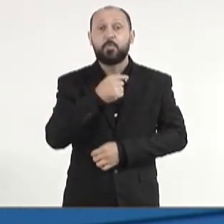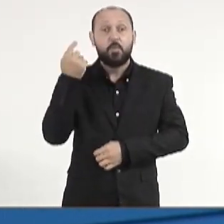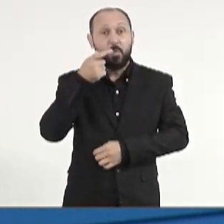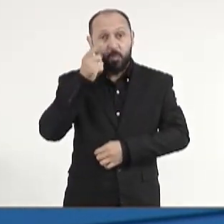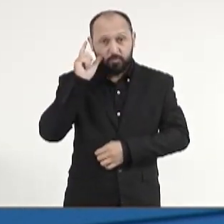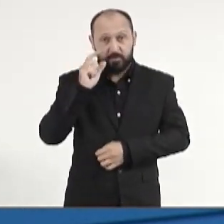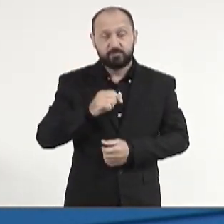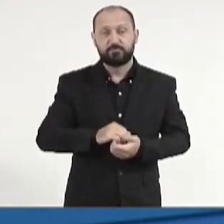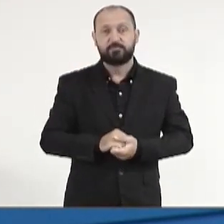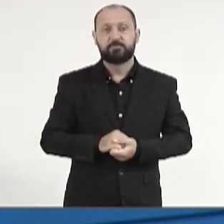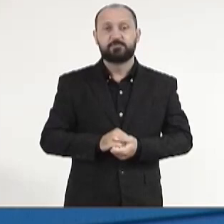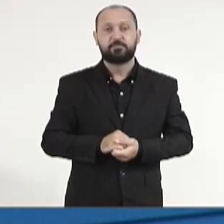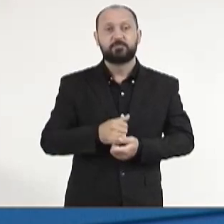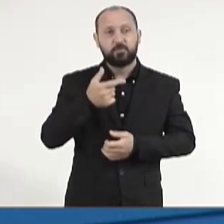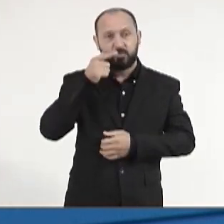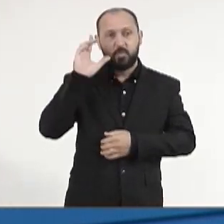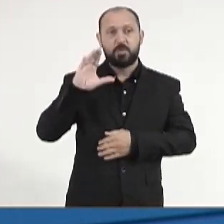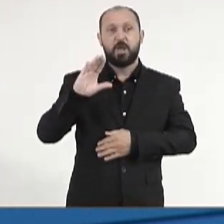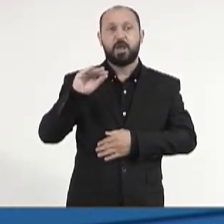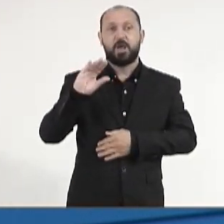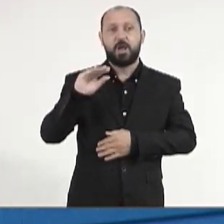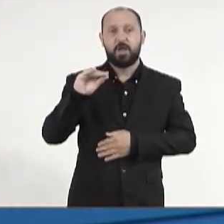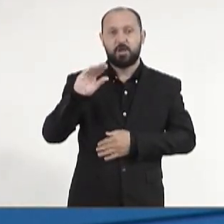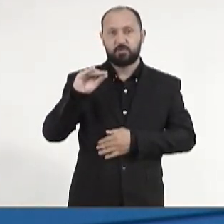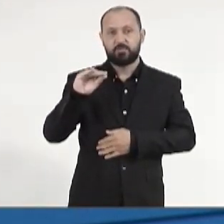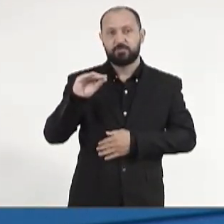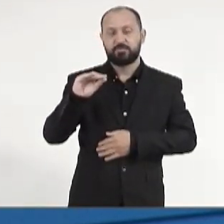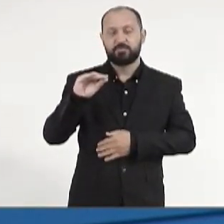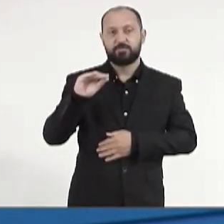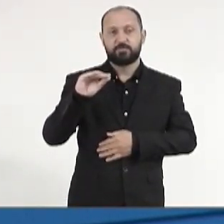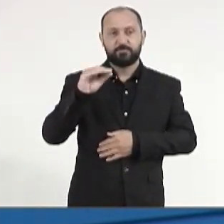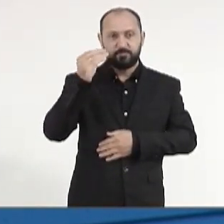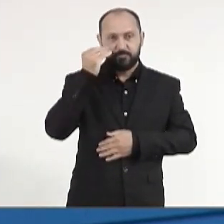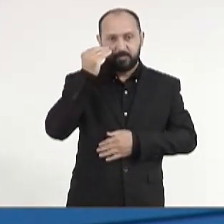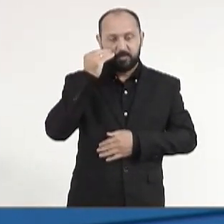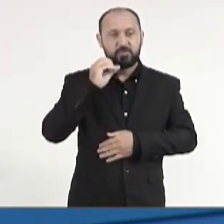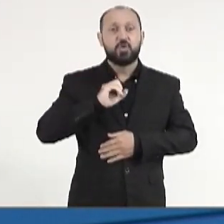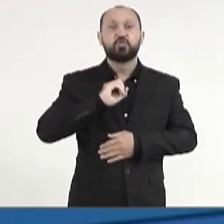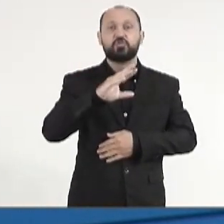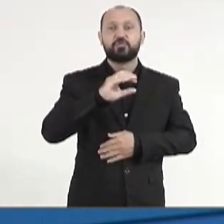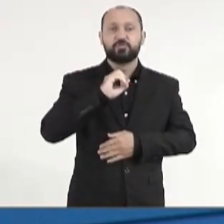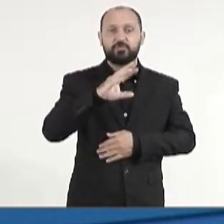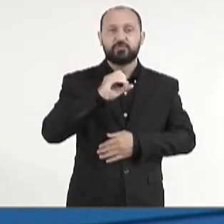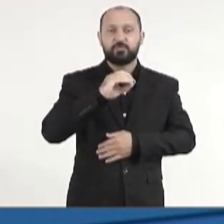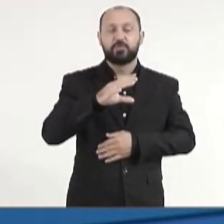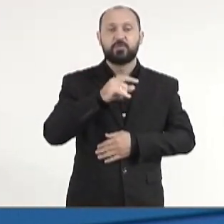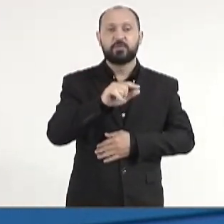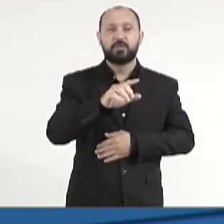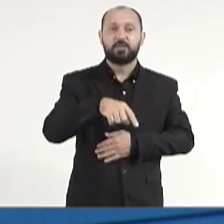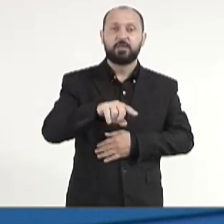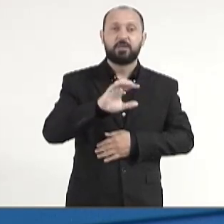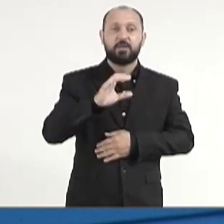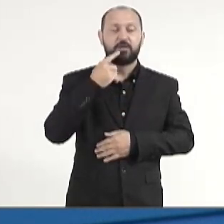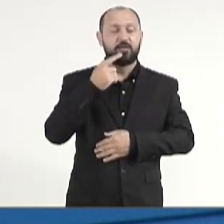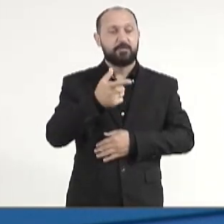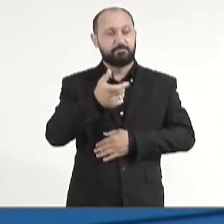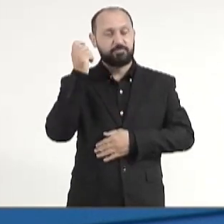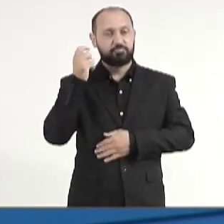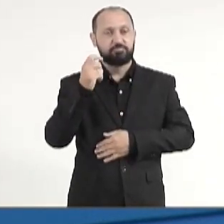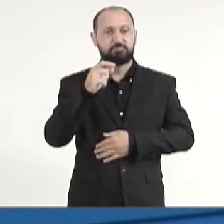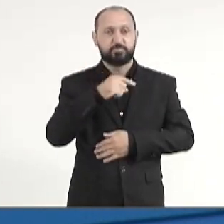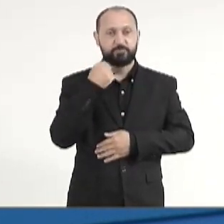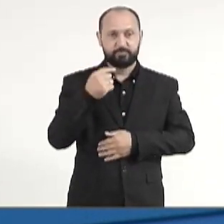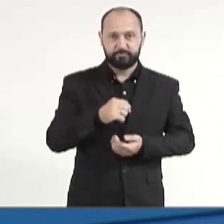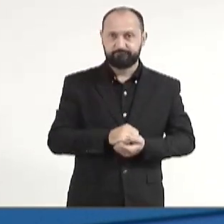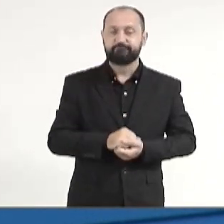a óbito ontem, e ontem à noite ainda, depois de uma tentativa de fuga, o suspeito acabou sendo